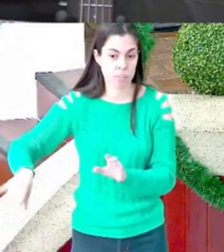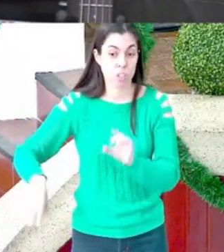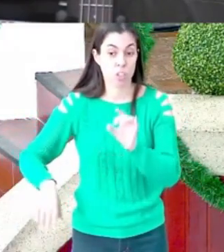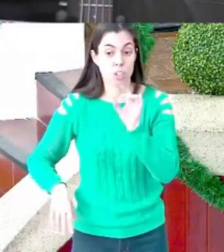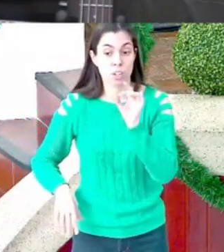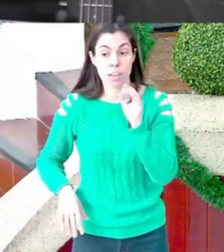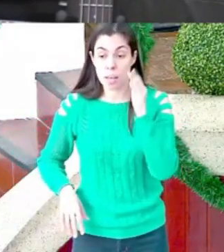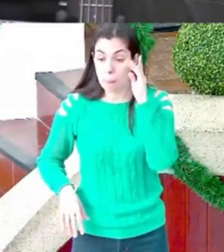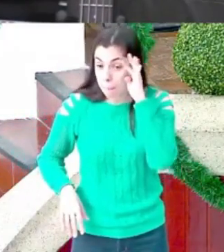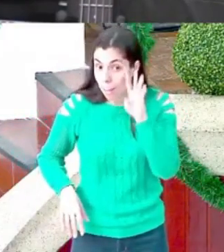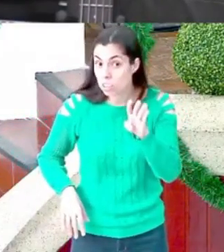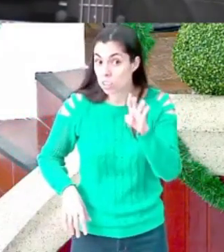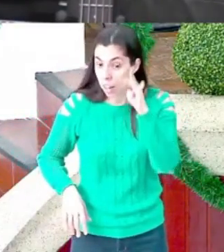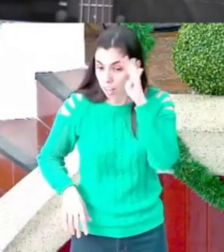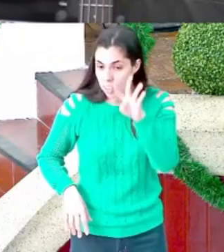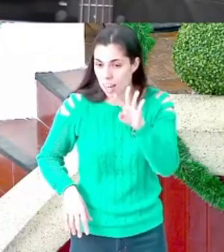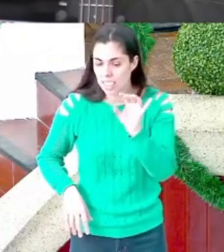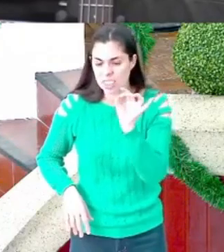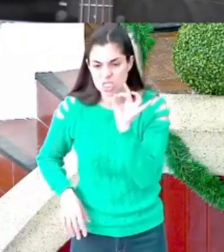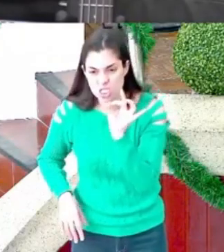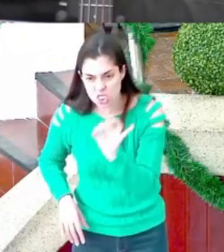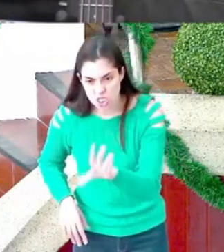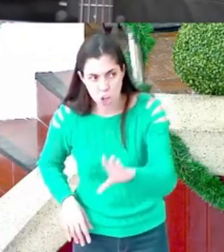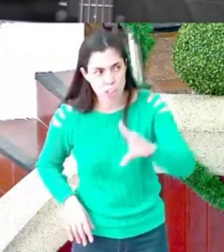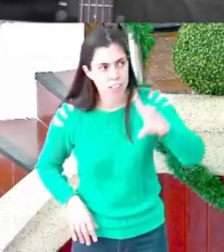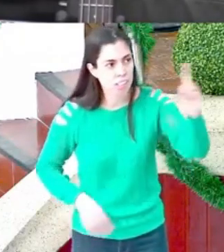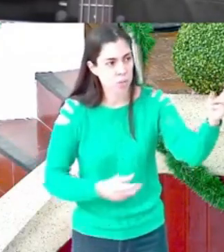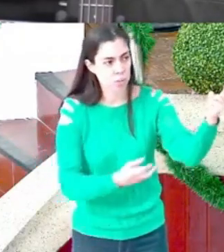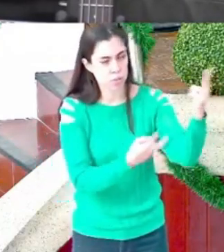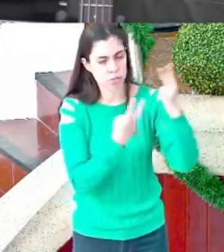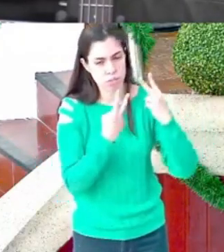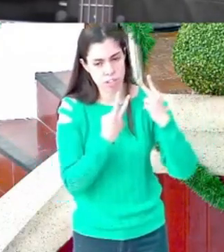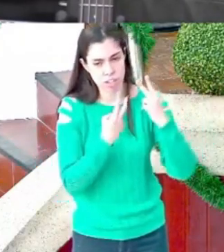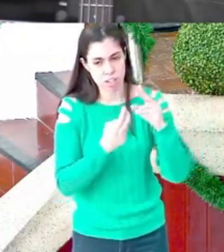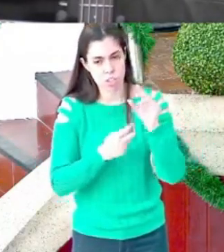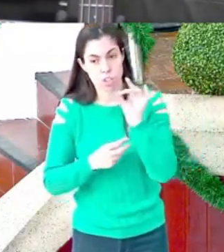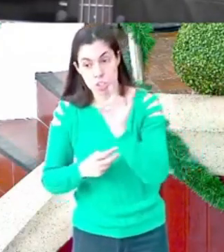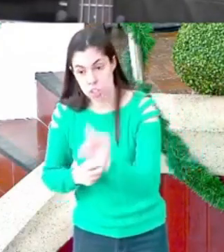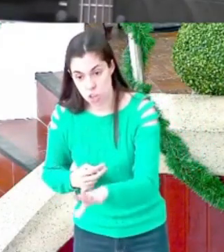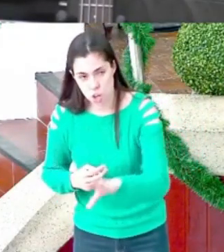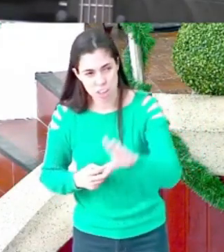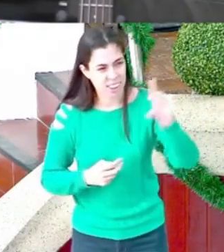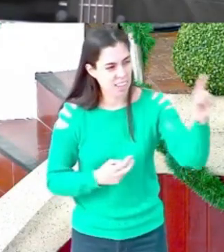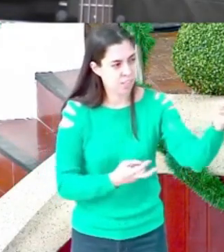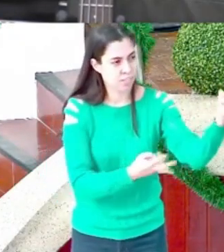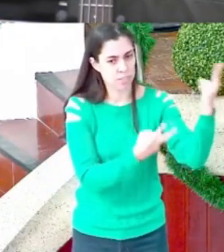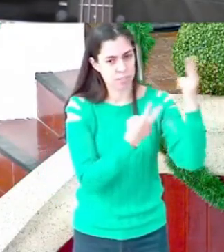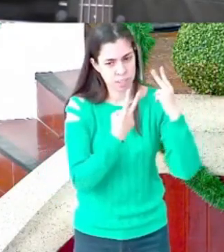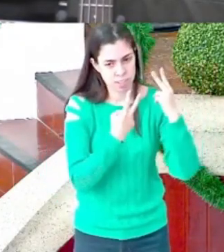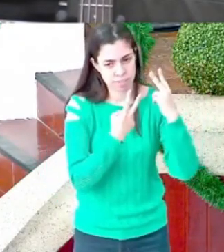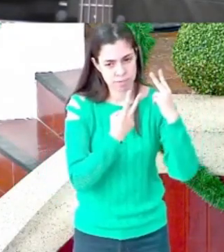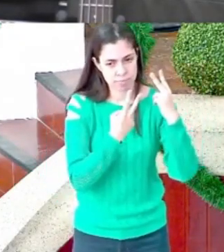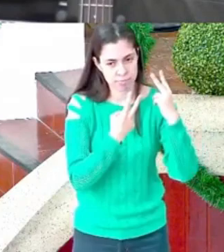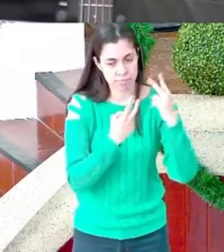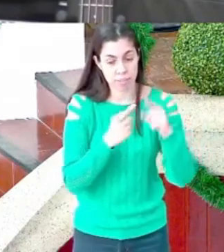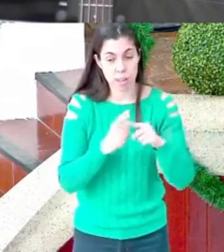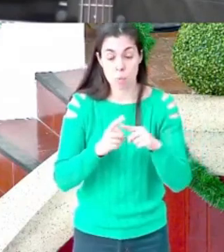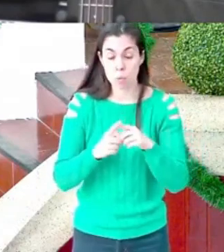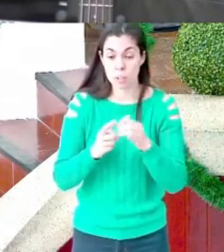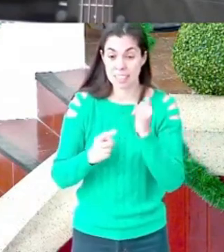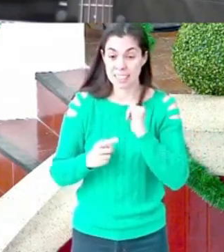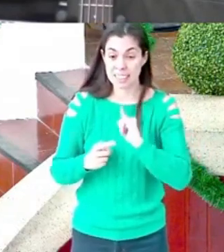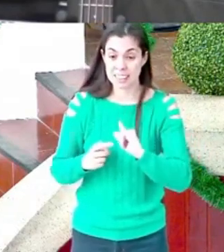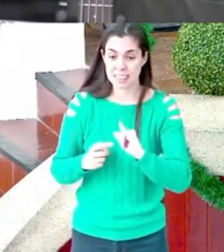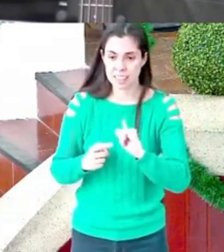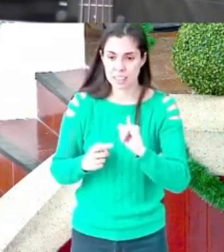Deus, entregando diante dele aquilo que eles fazem ao longo de